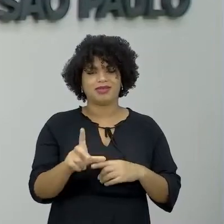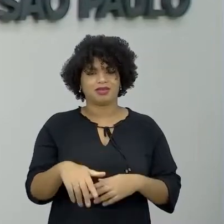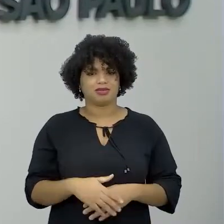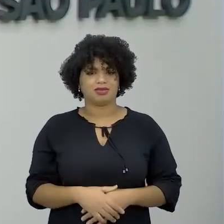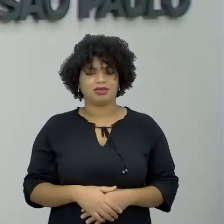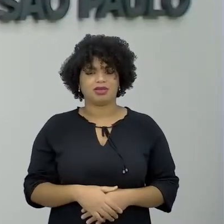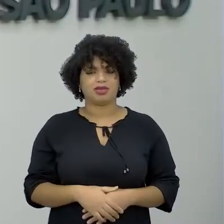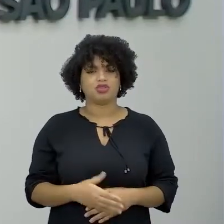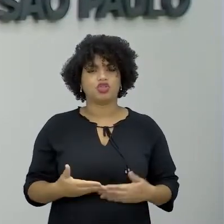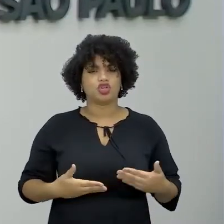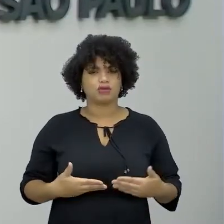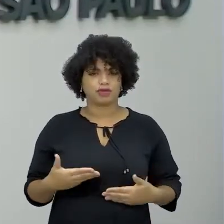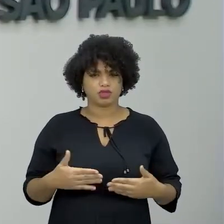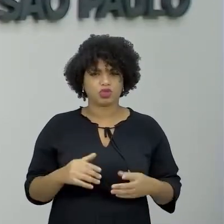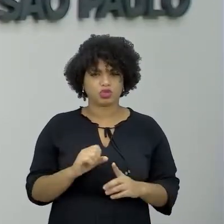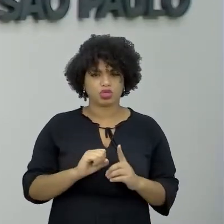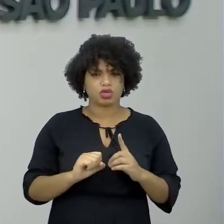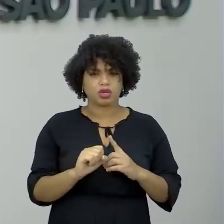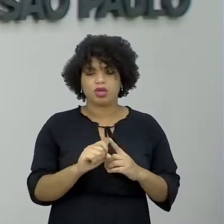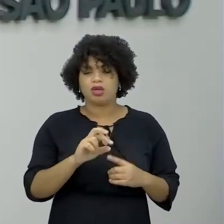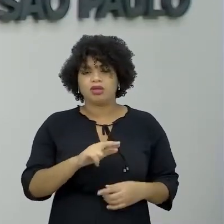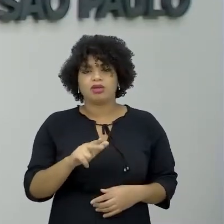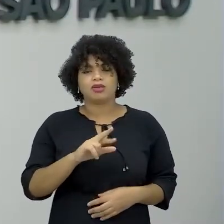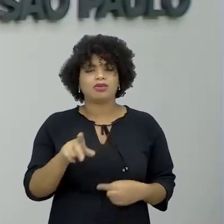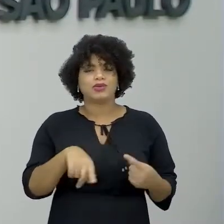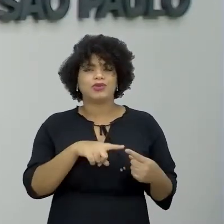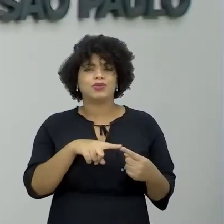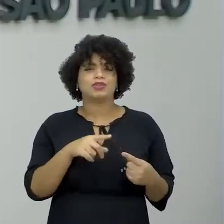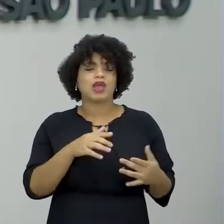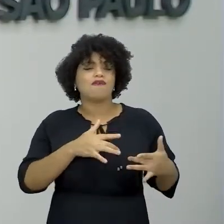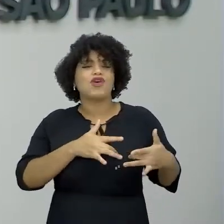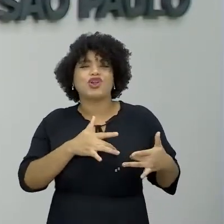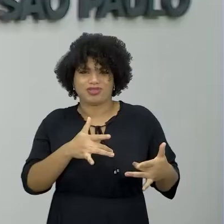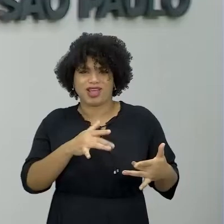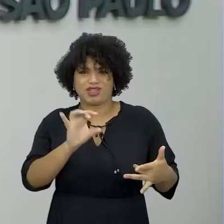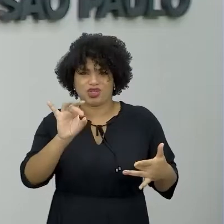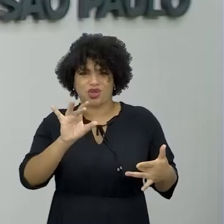vai gerar lucro e ele visa